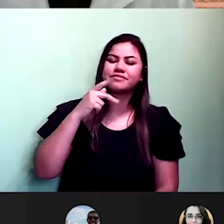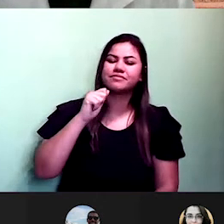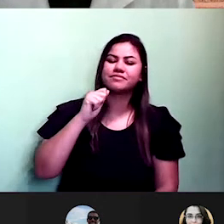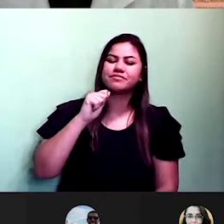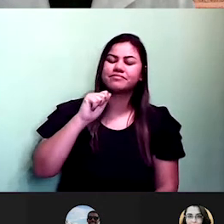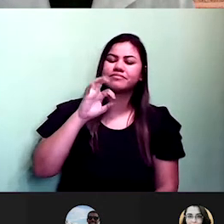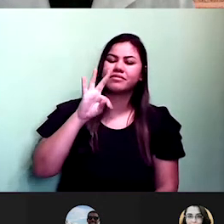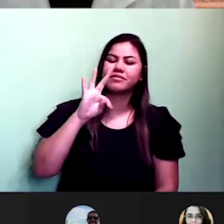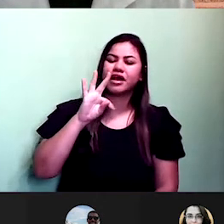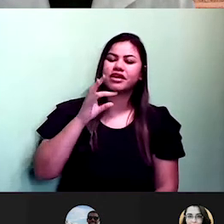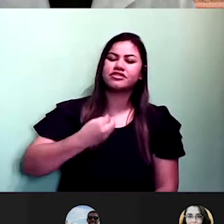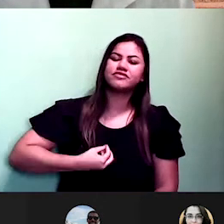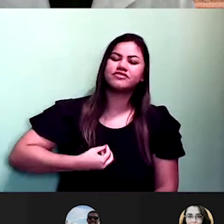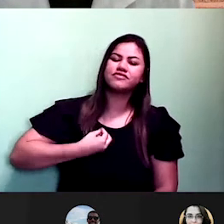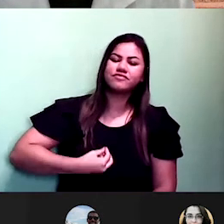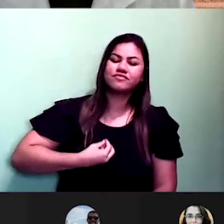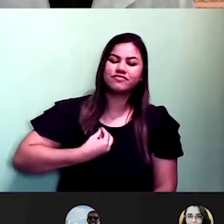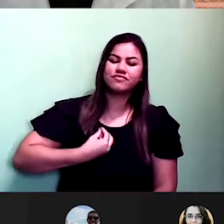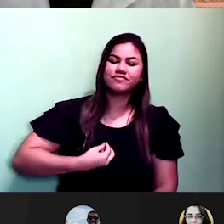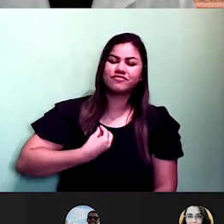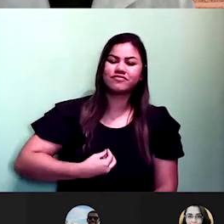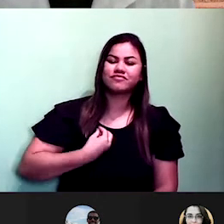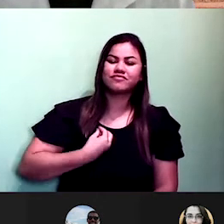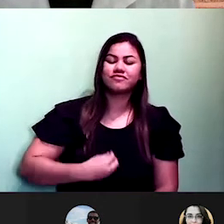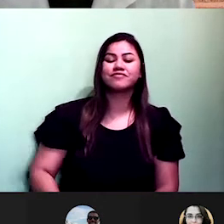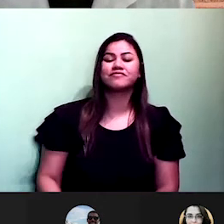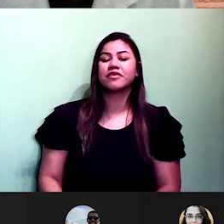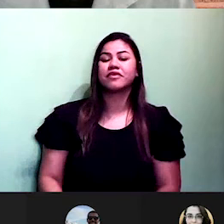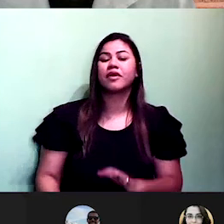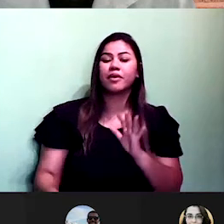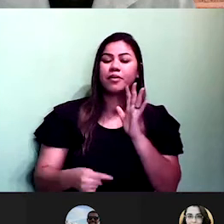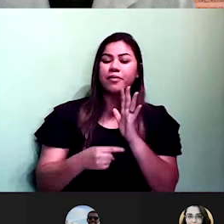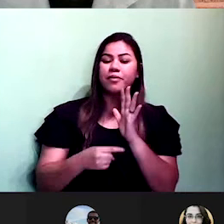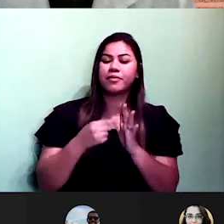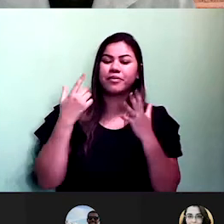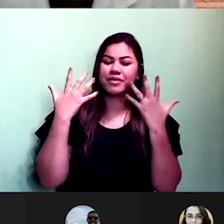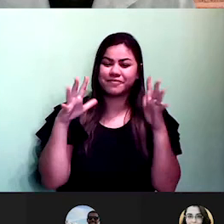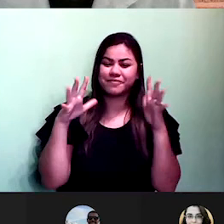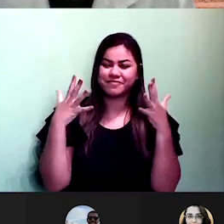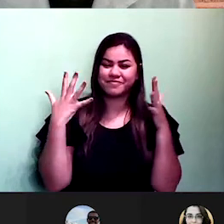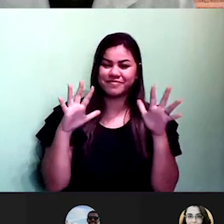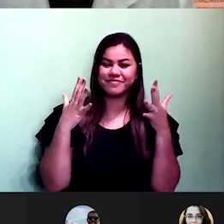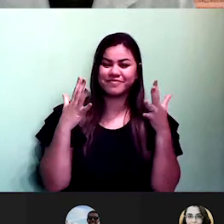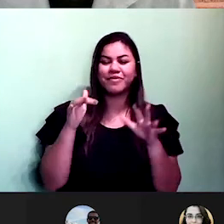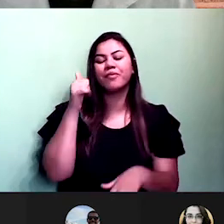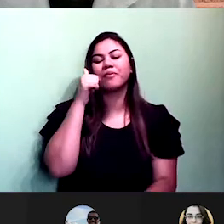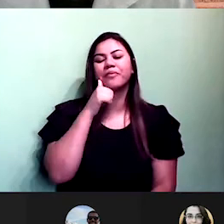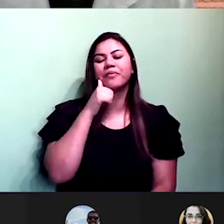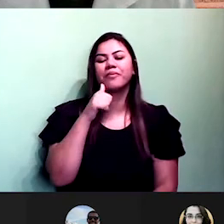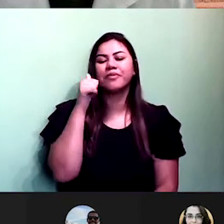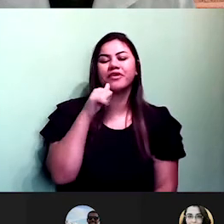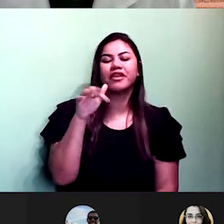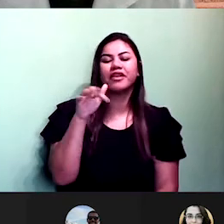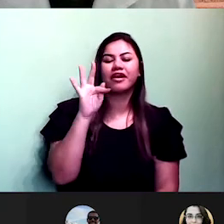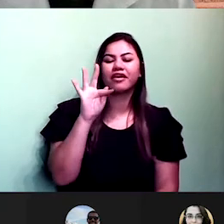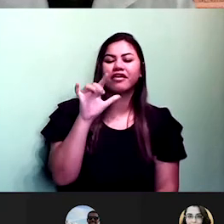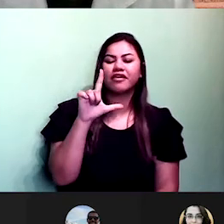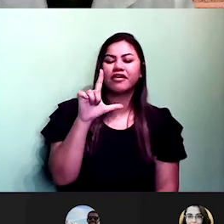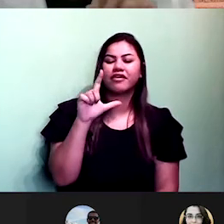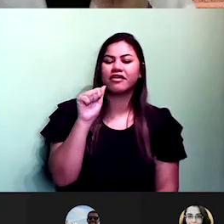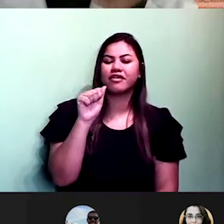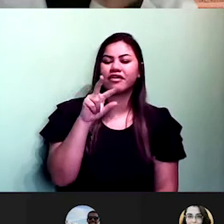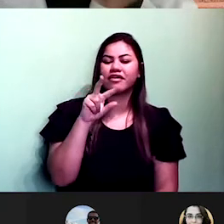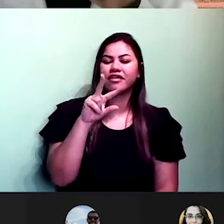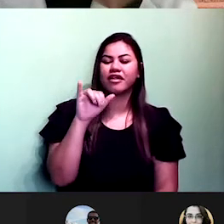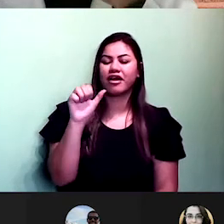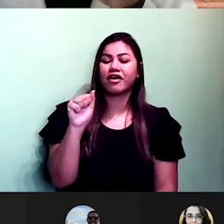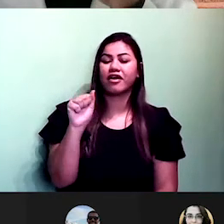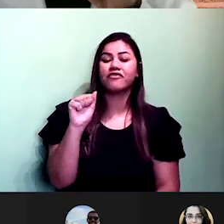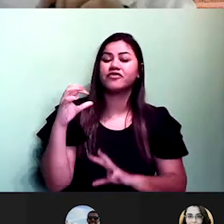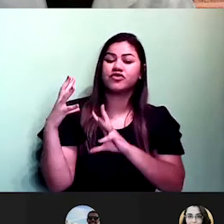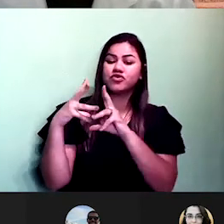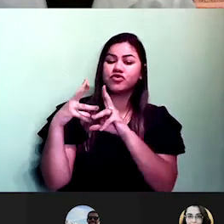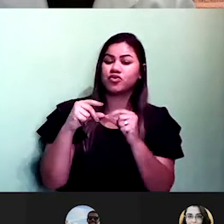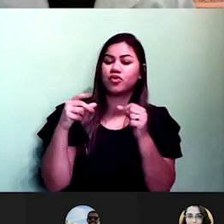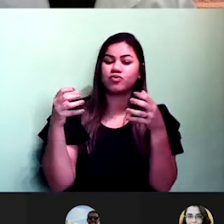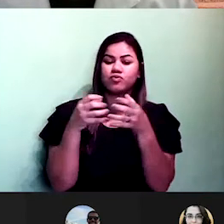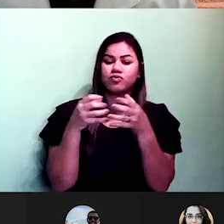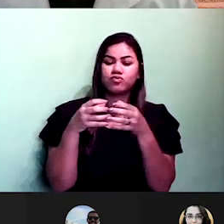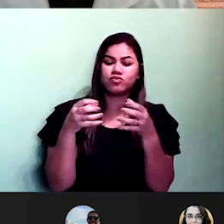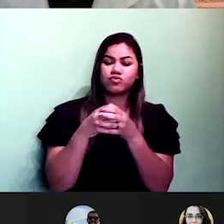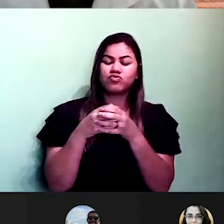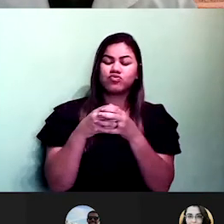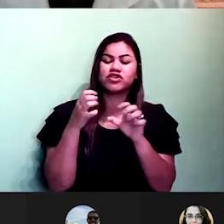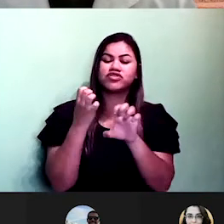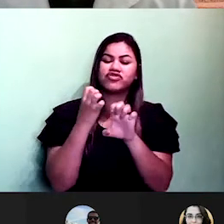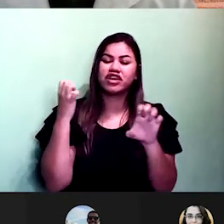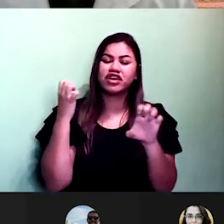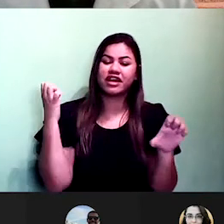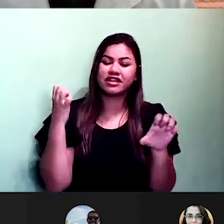Quero primeiro parabenizar a Flávia e a toda a equipe da Engenharia e Segurança do Trabalho